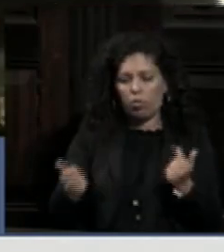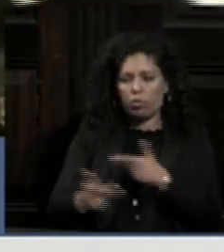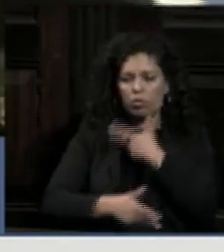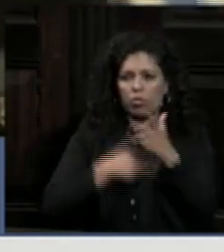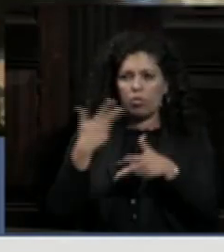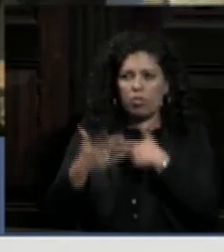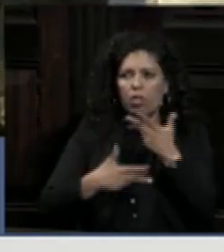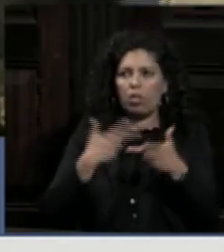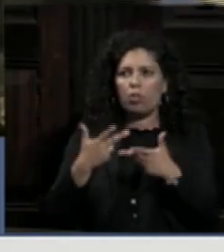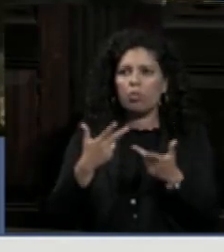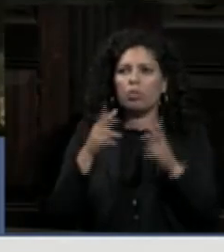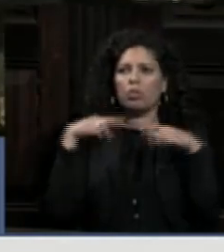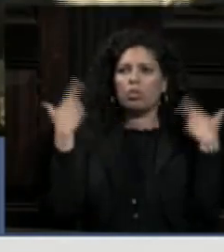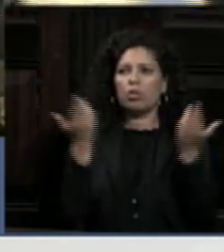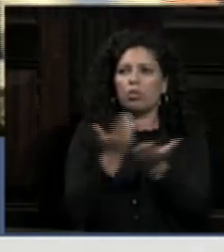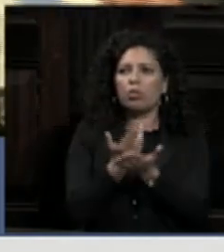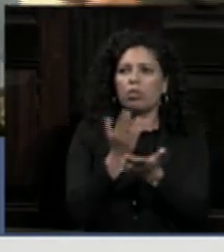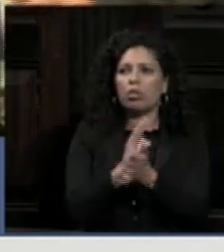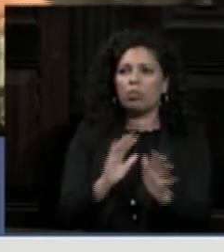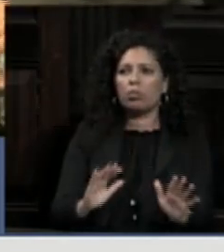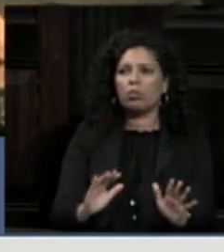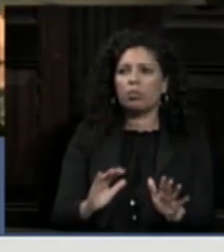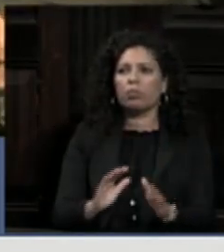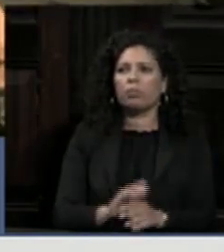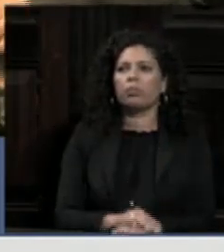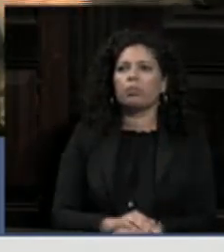orador inscrito está encerrada a sessão